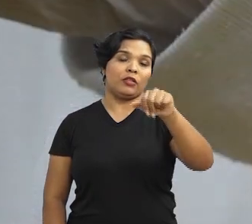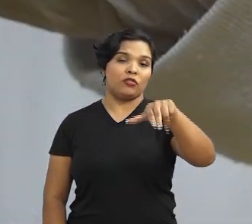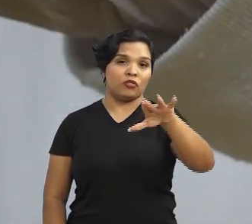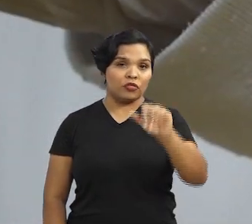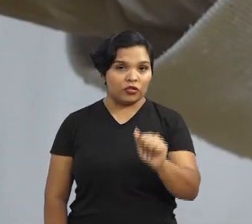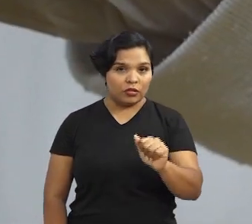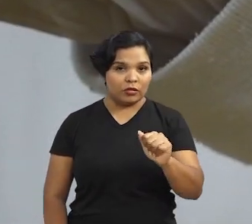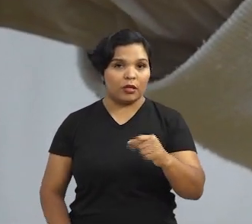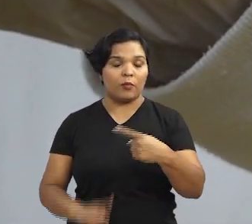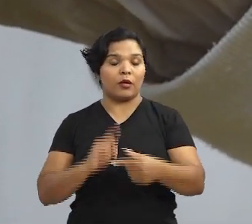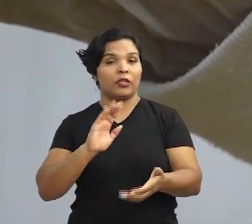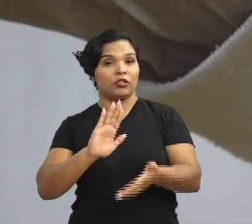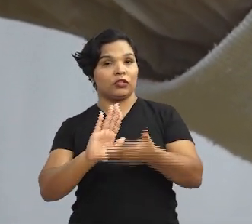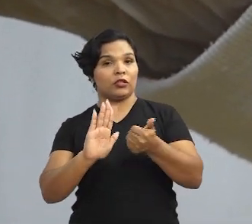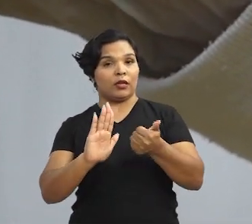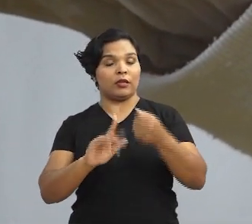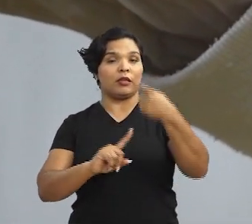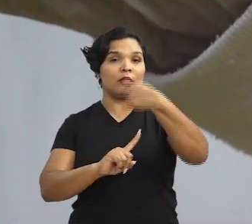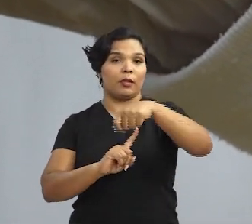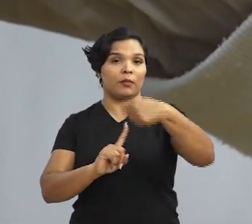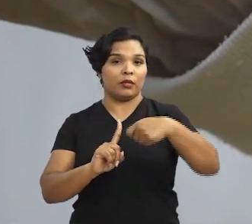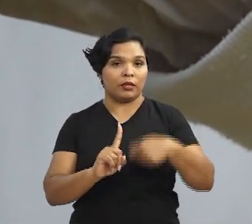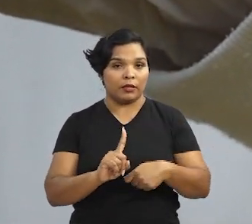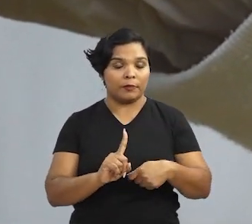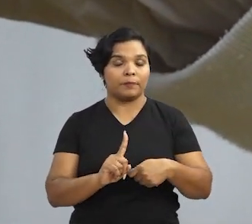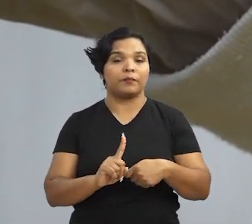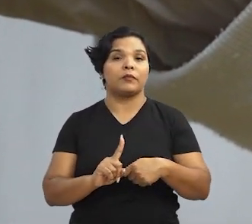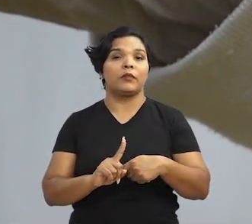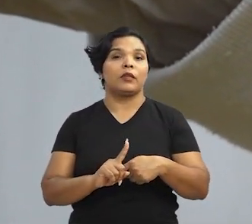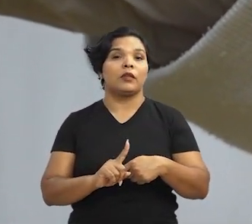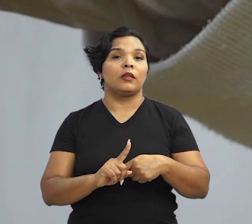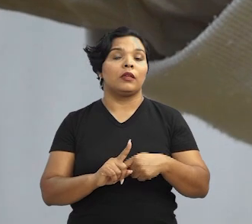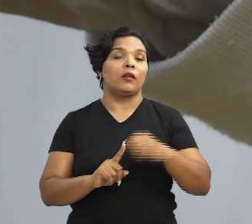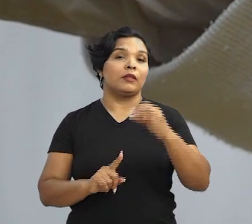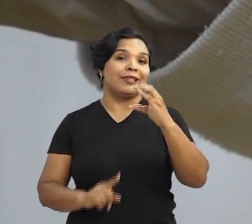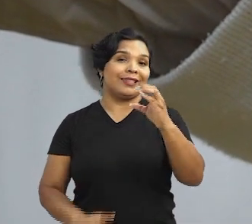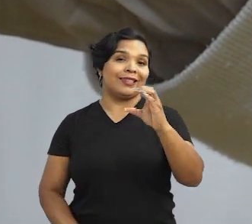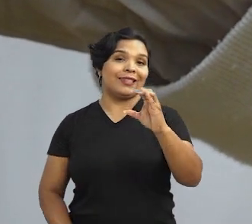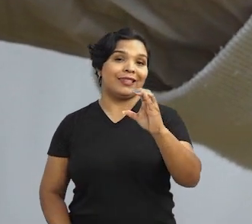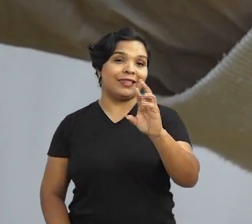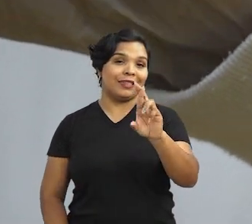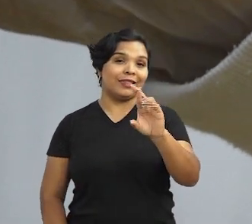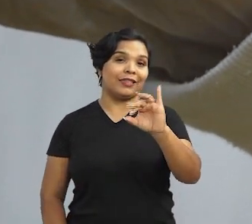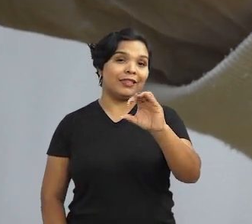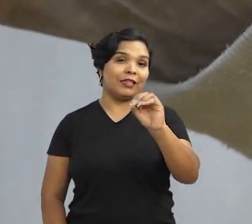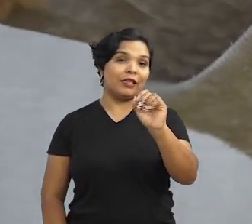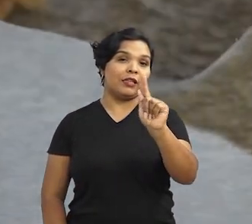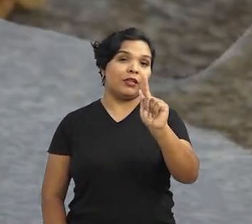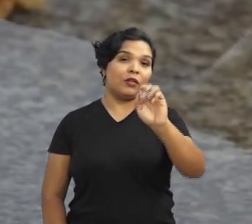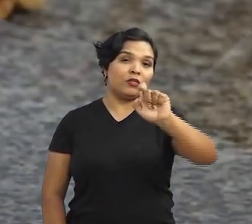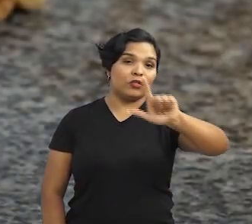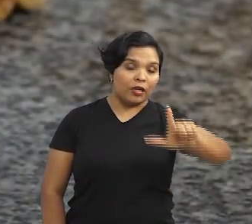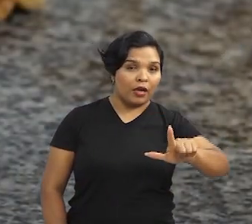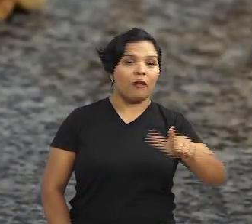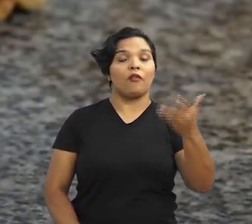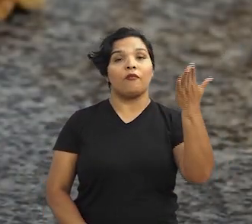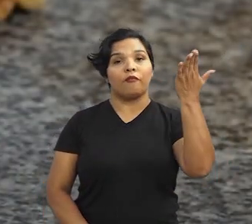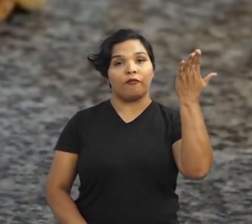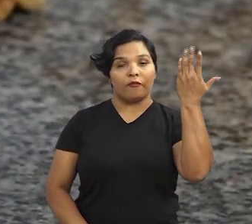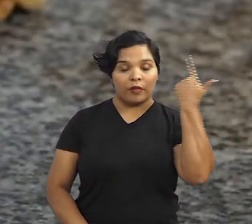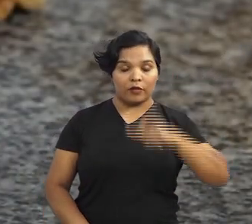é a Banlec, justamente porque ela é extraída da banana, né? E com esse criogel, a gente vai